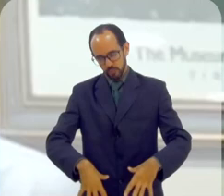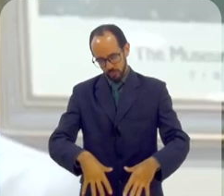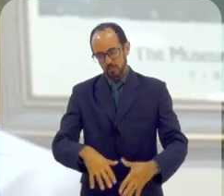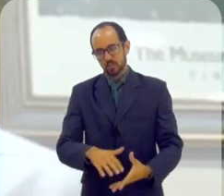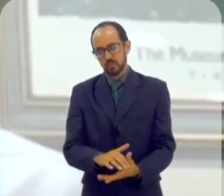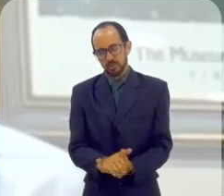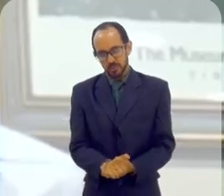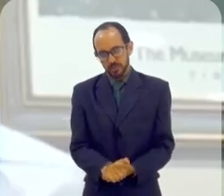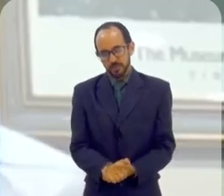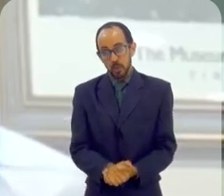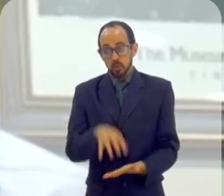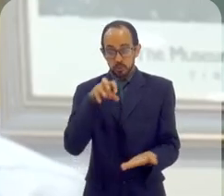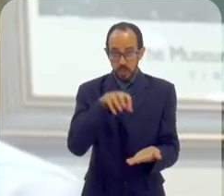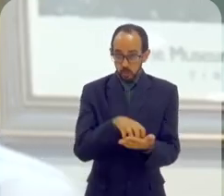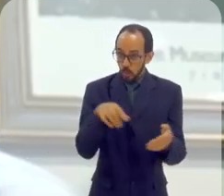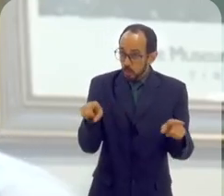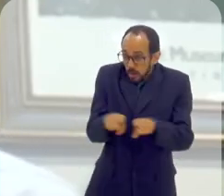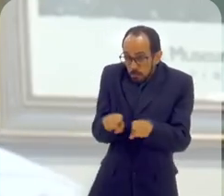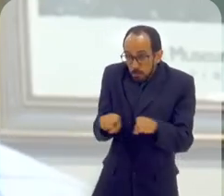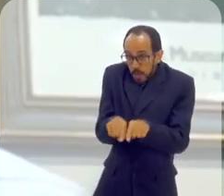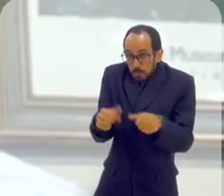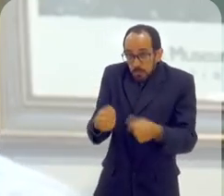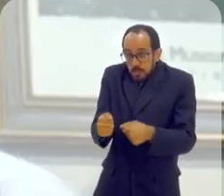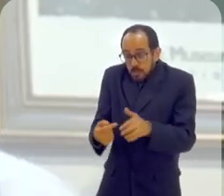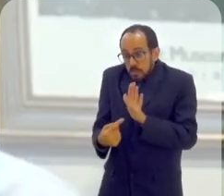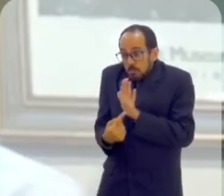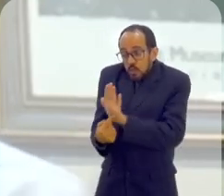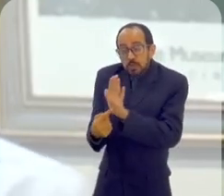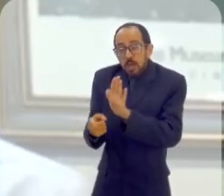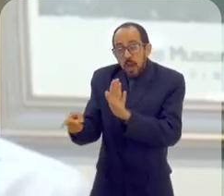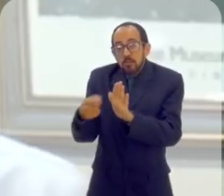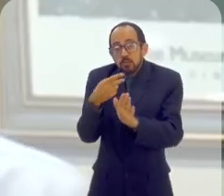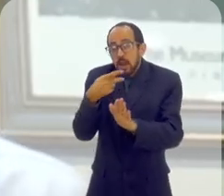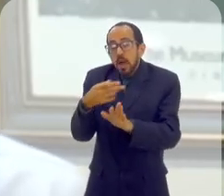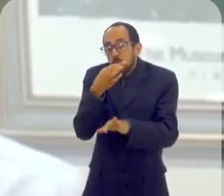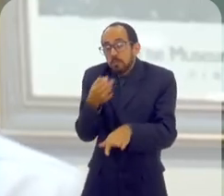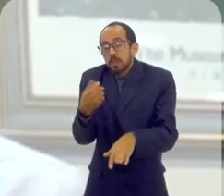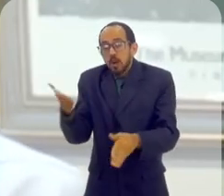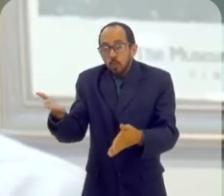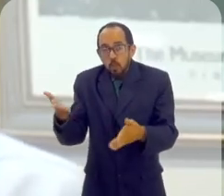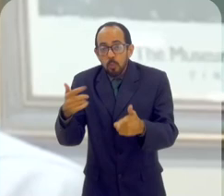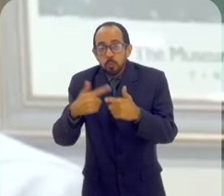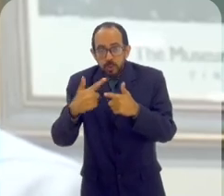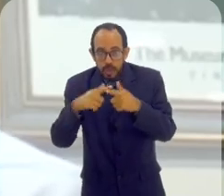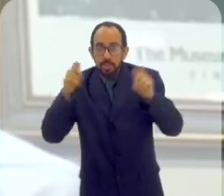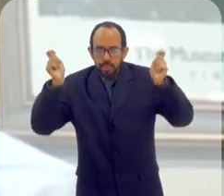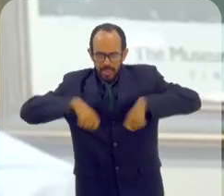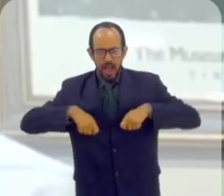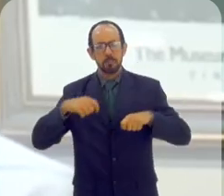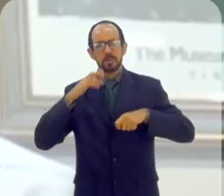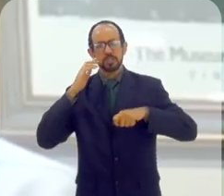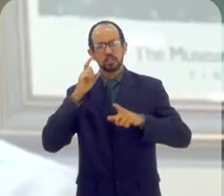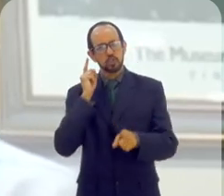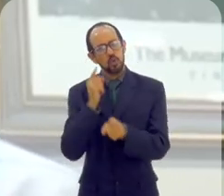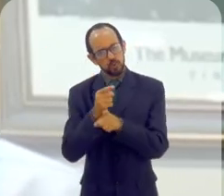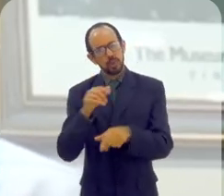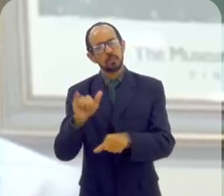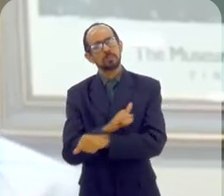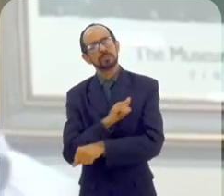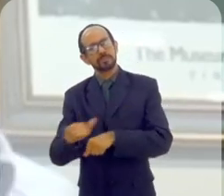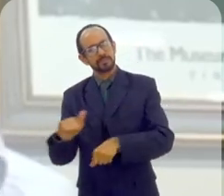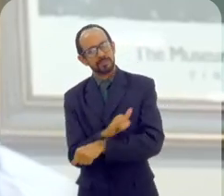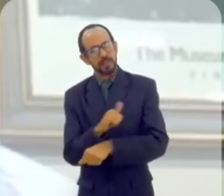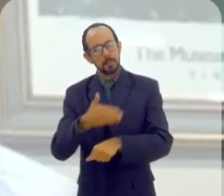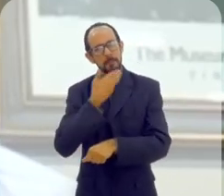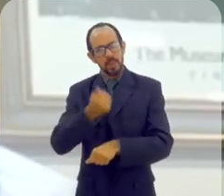o setor também tem que fazer a sua parte de se aproximar e mostrar porque a gente simplesmente vai achar um denominador comum que a gente